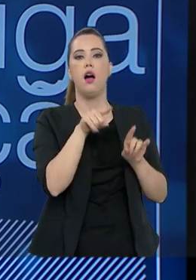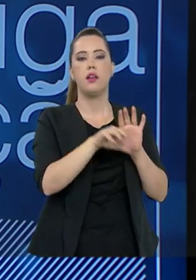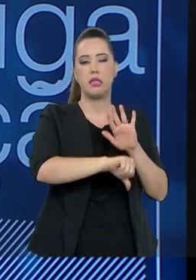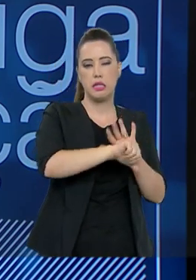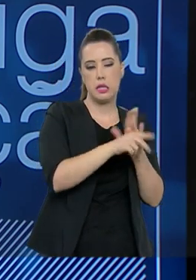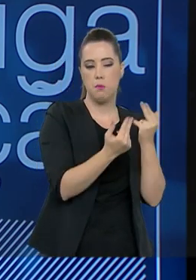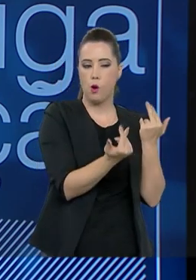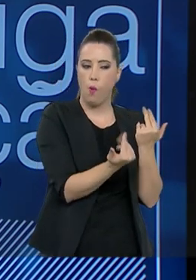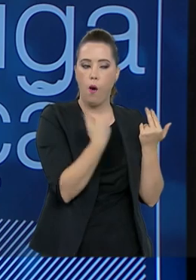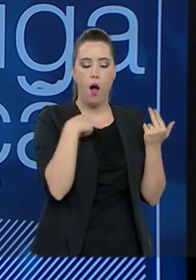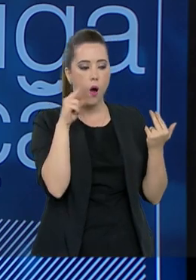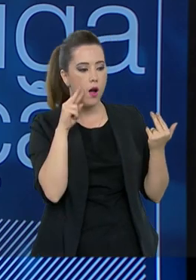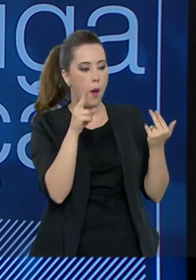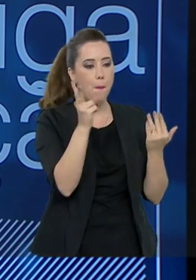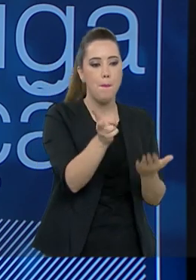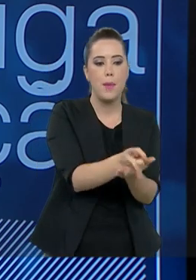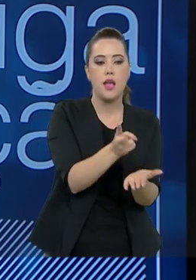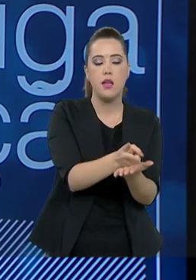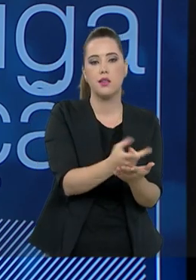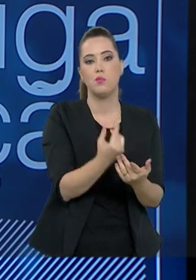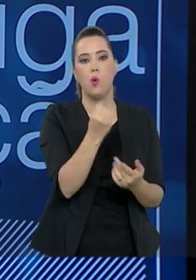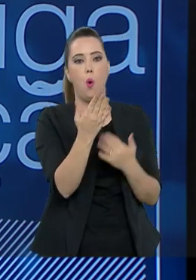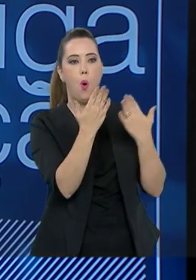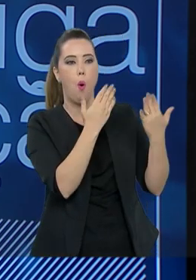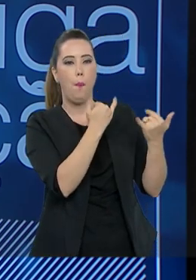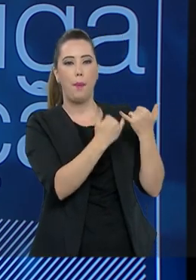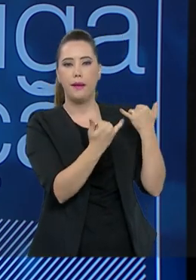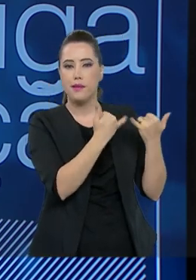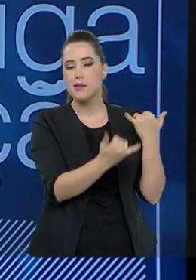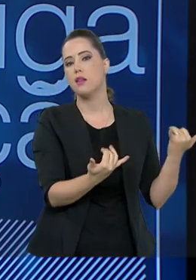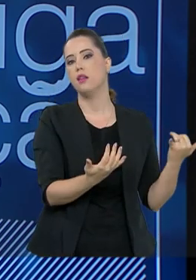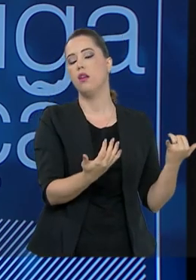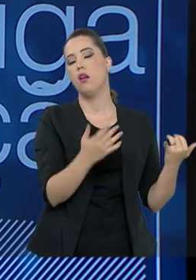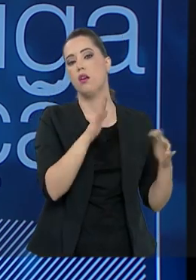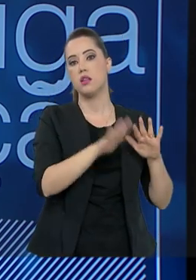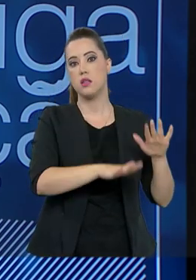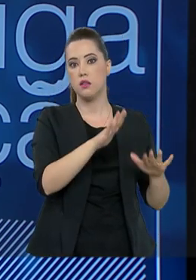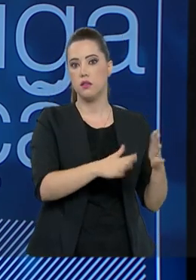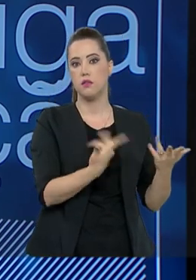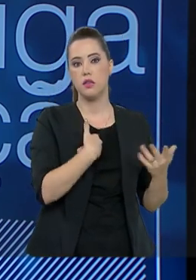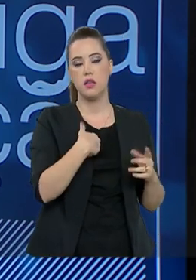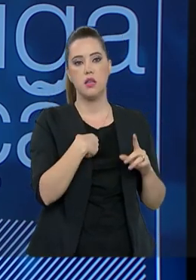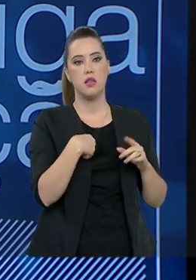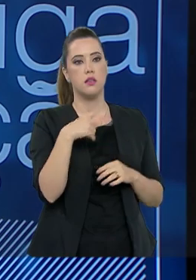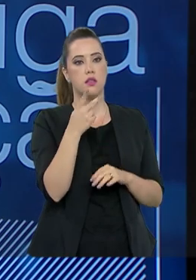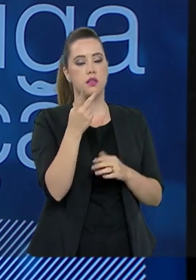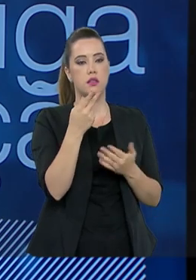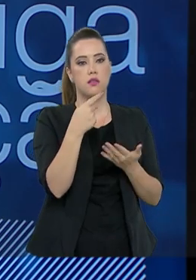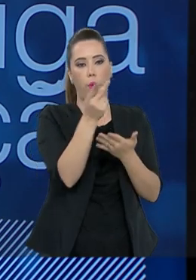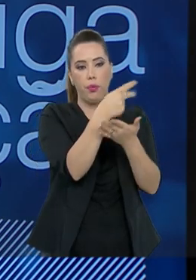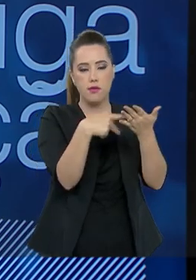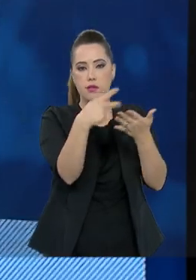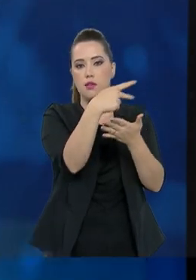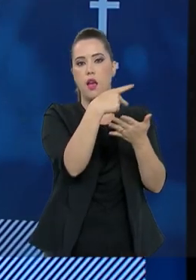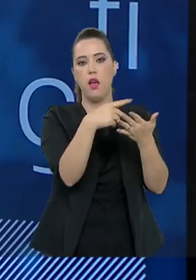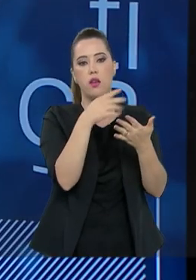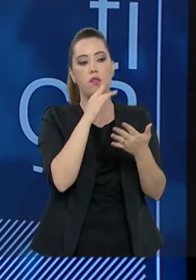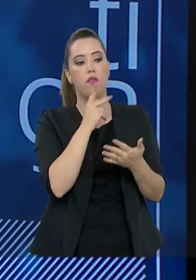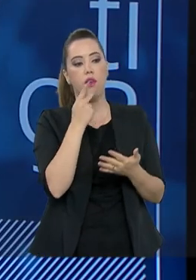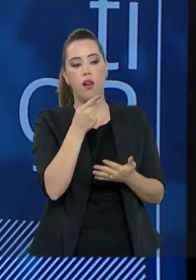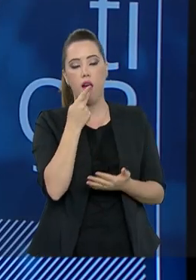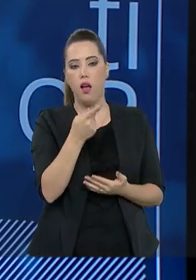é considerada suspeita porque ela é parecida com o suspeito. Em alguns casos, por meio de um retrato falado, se chega até uma determinada